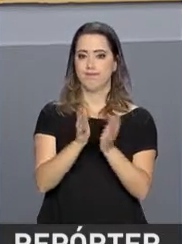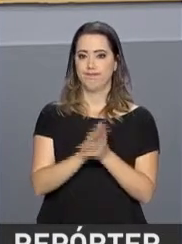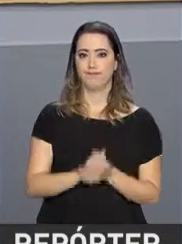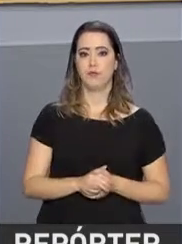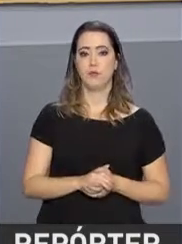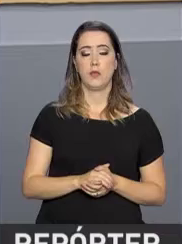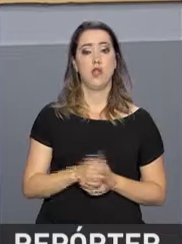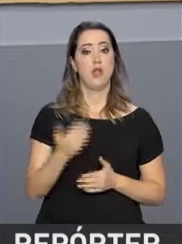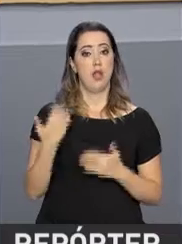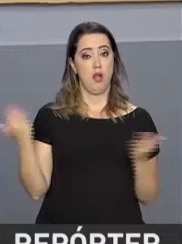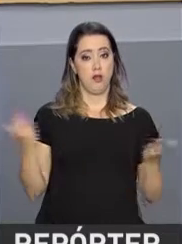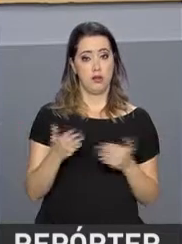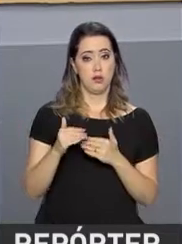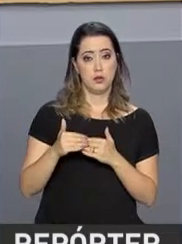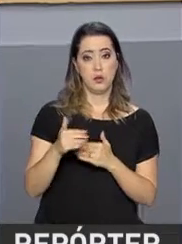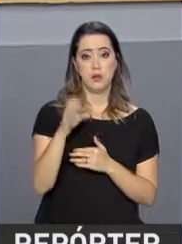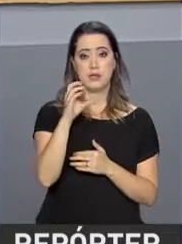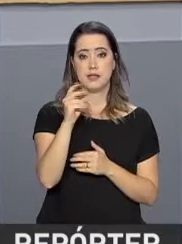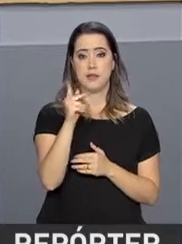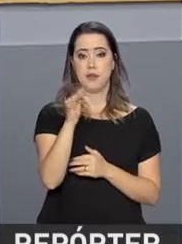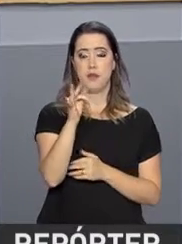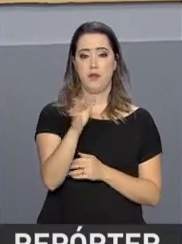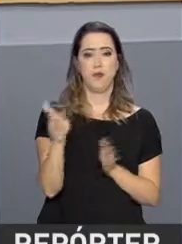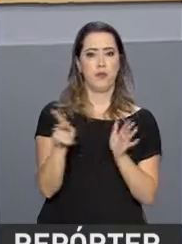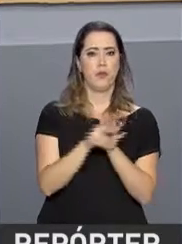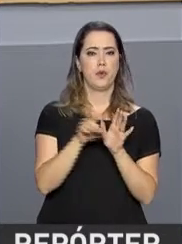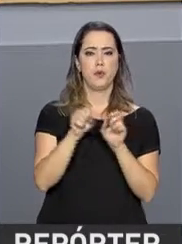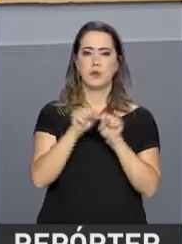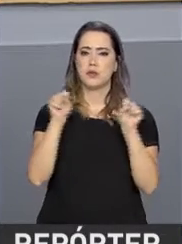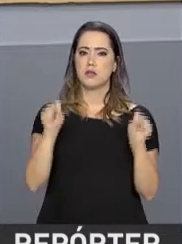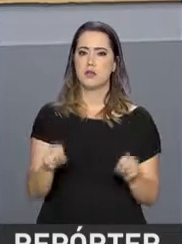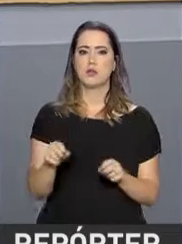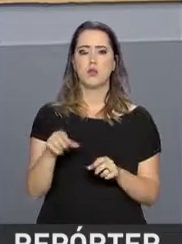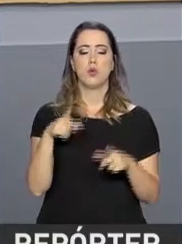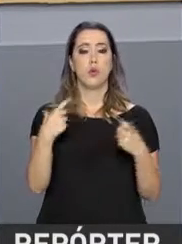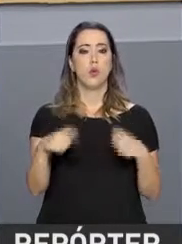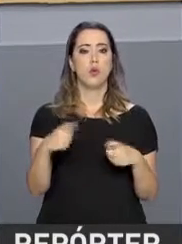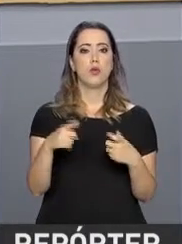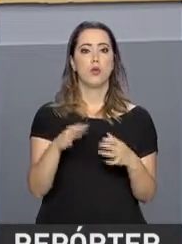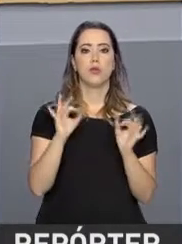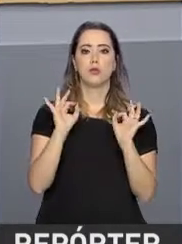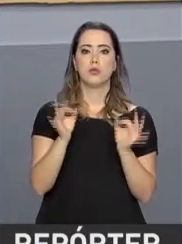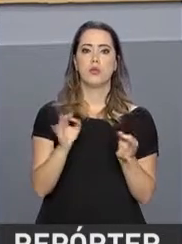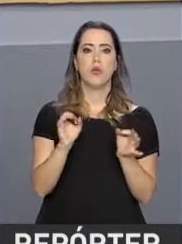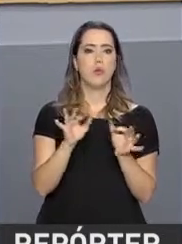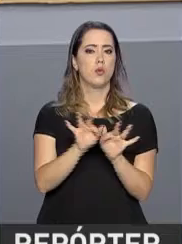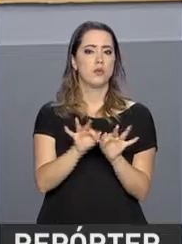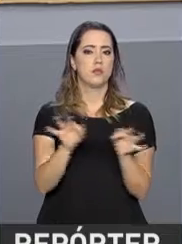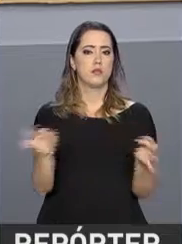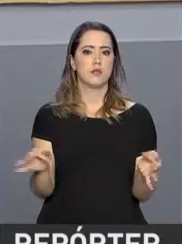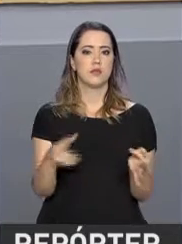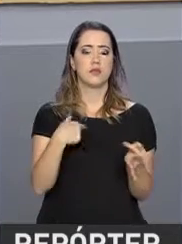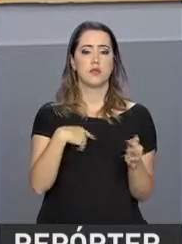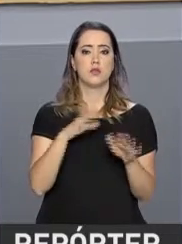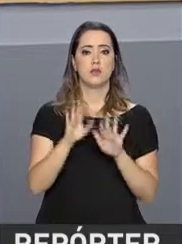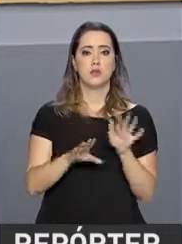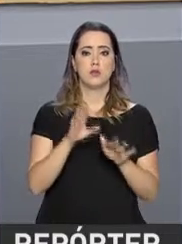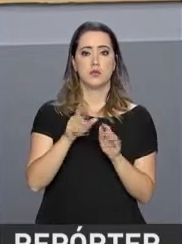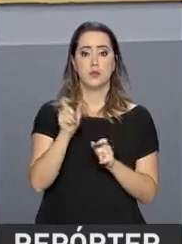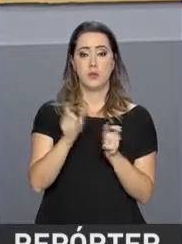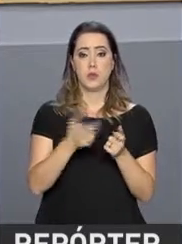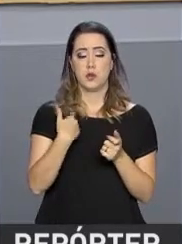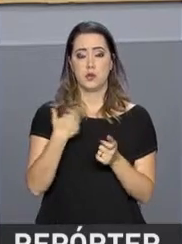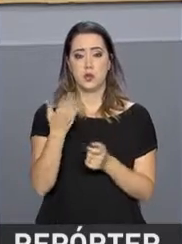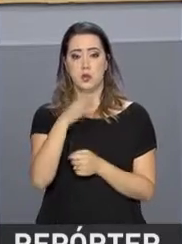a partir do cpf o próprio sistema direciona para a forma completa ou simplificada dependendo se o